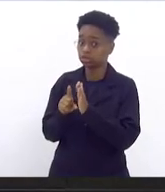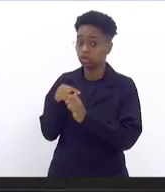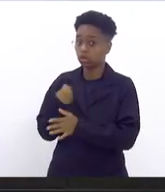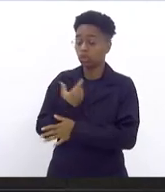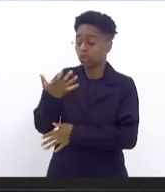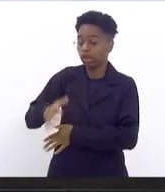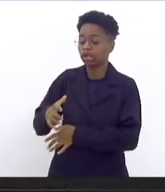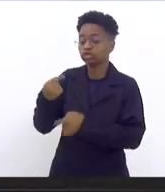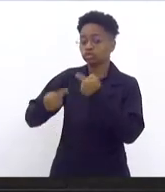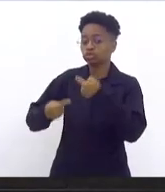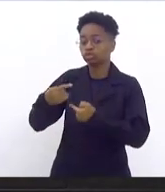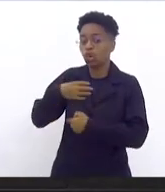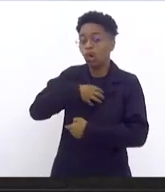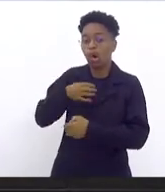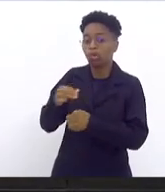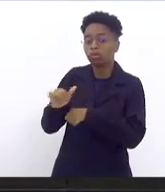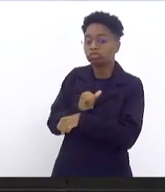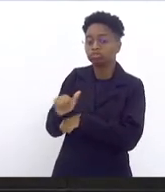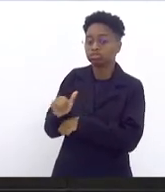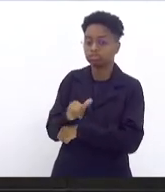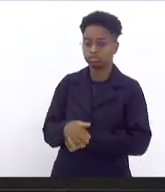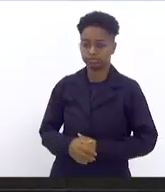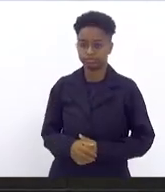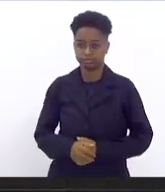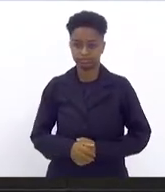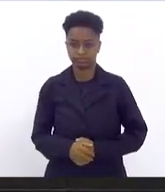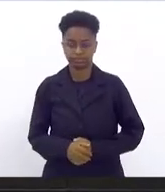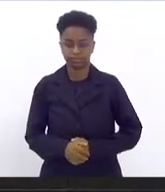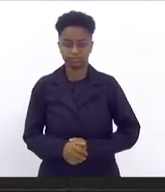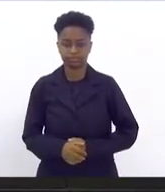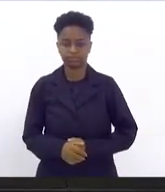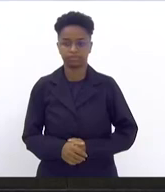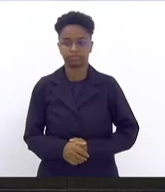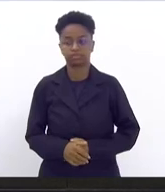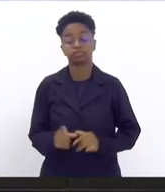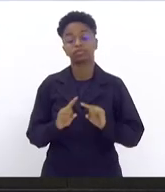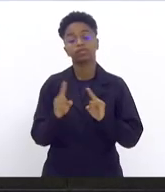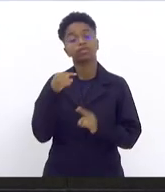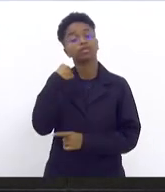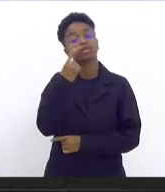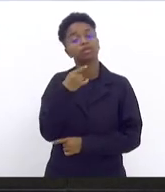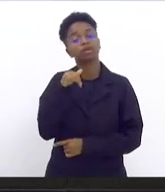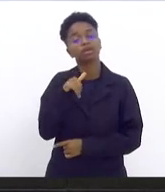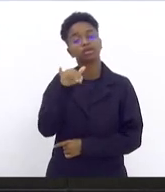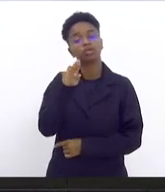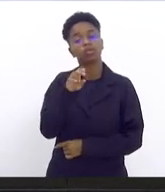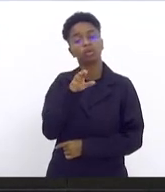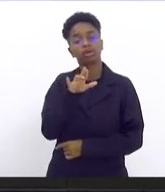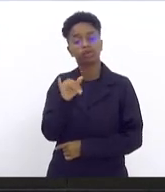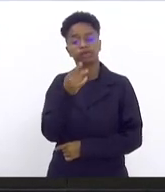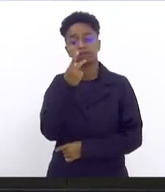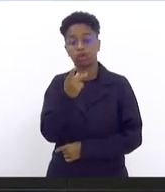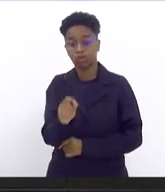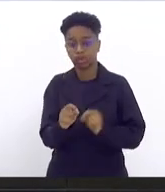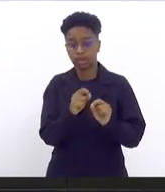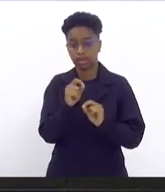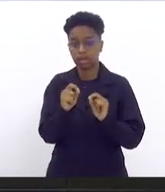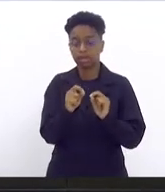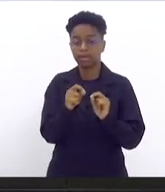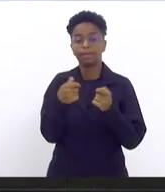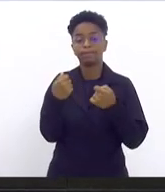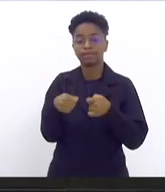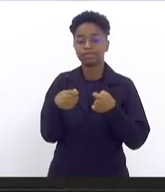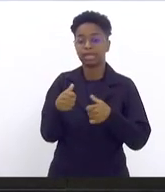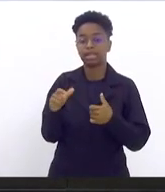discutir forma. Mas a forma é inequívoca, ela tem direito de tombar e propor. O que o deputado Yuri está levantando teria que ser uma